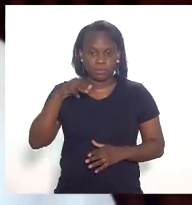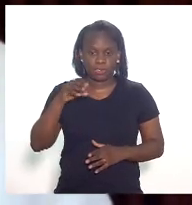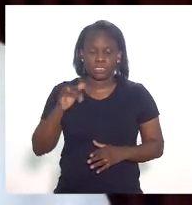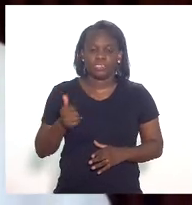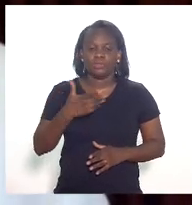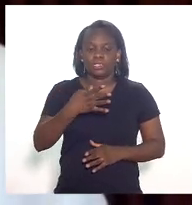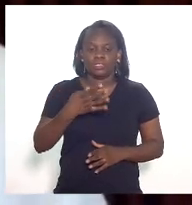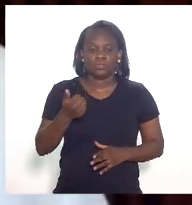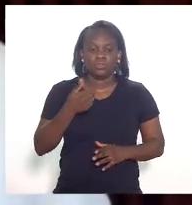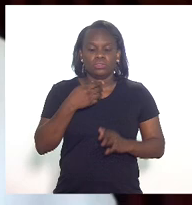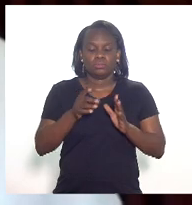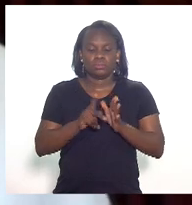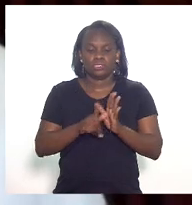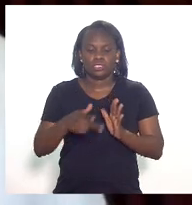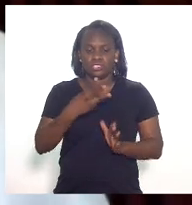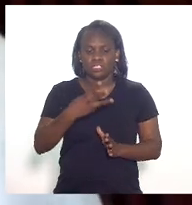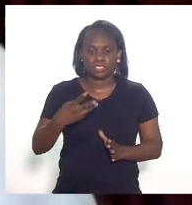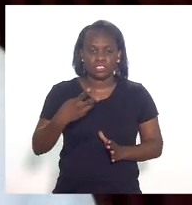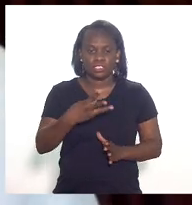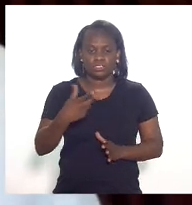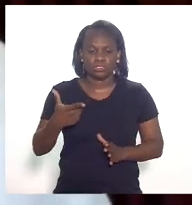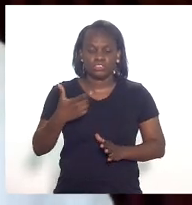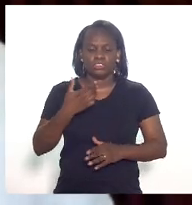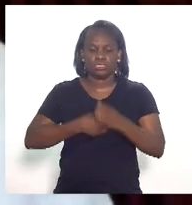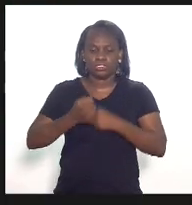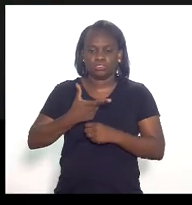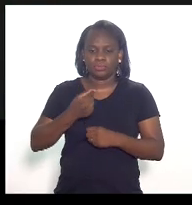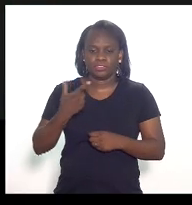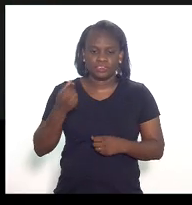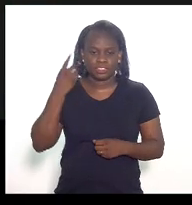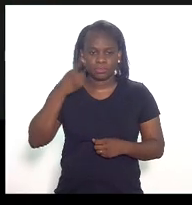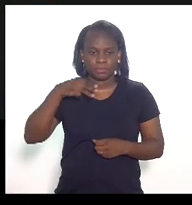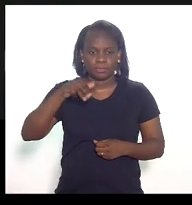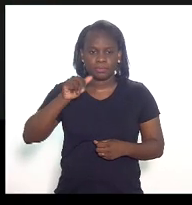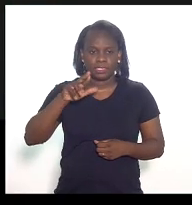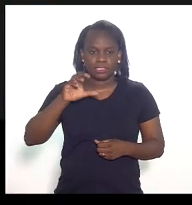41, projeto de lei 3332-2020, deputado Márcio Pacheco, aparecer pela